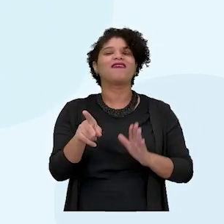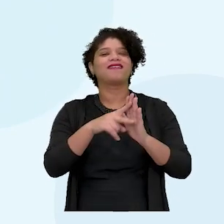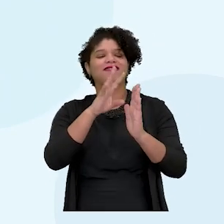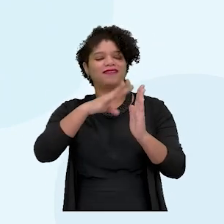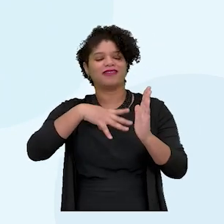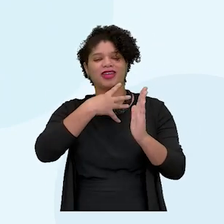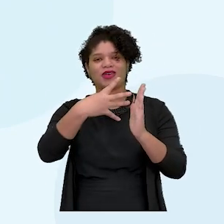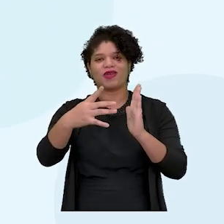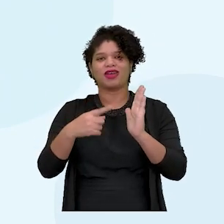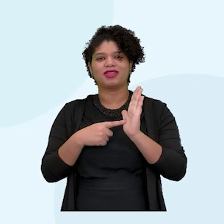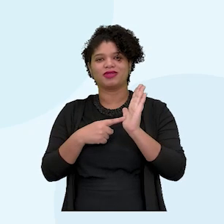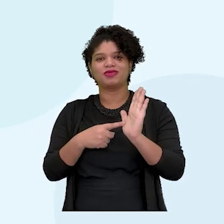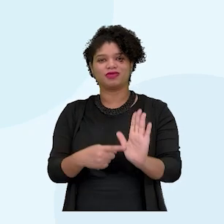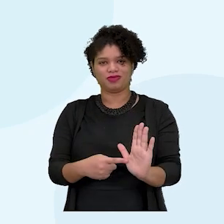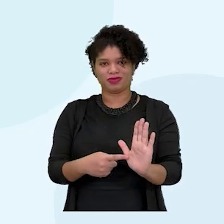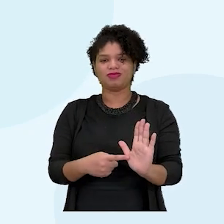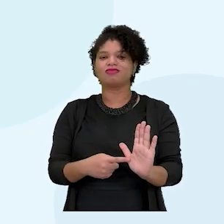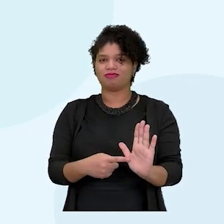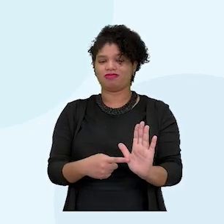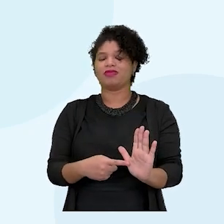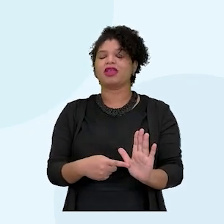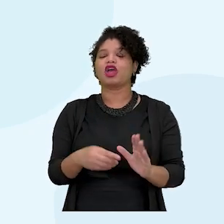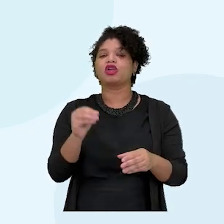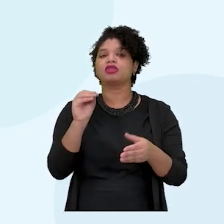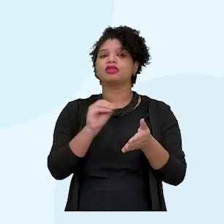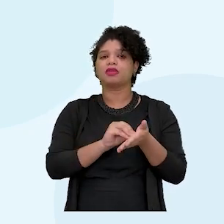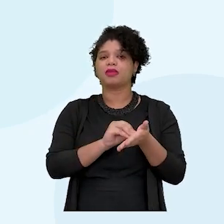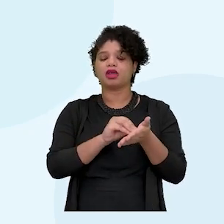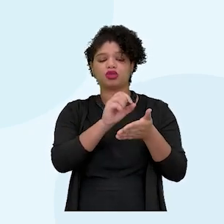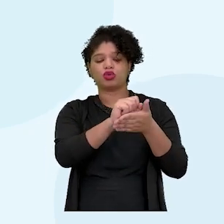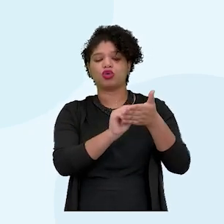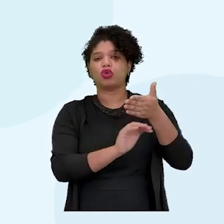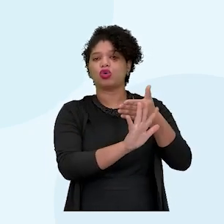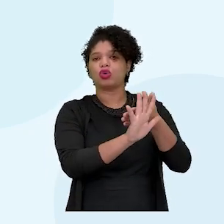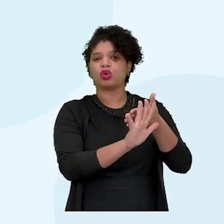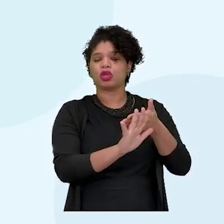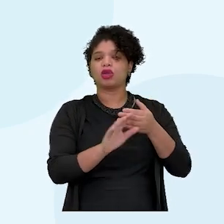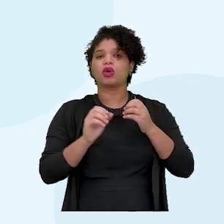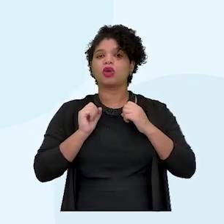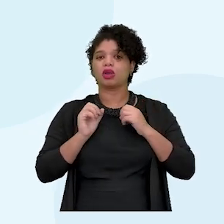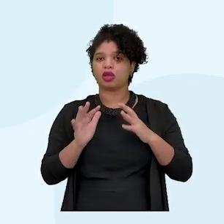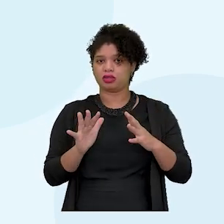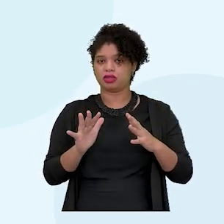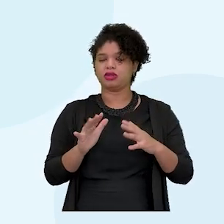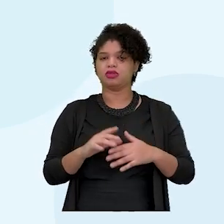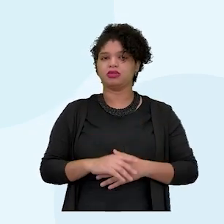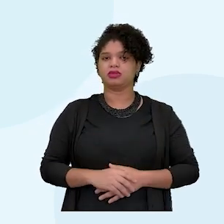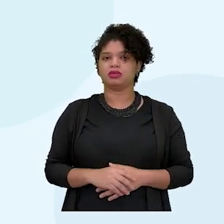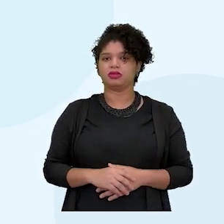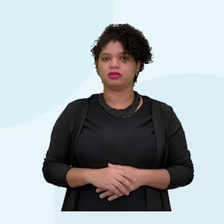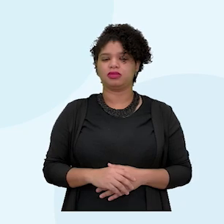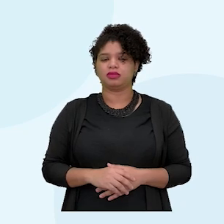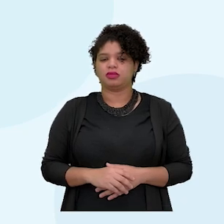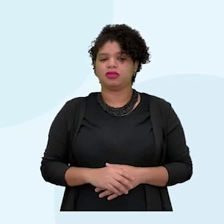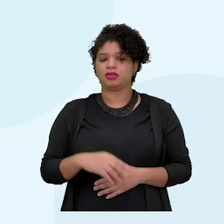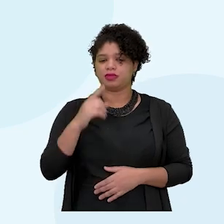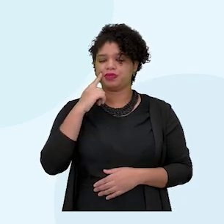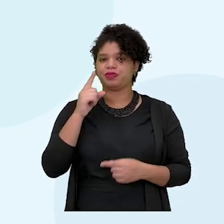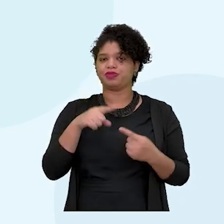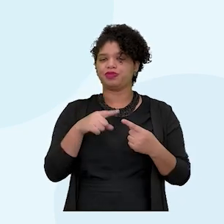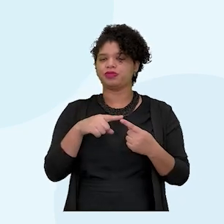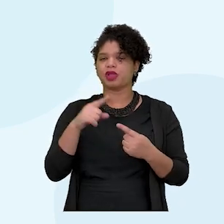que estará no currículo em ação quando vocês receberem ele. Ó, quais bagagens,